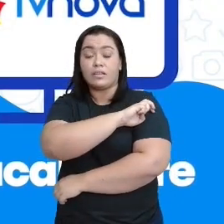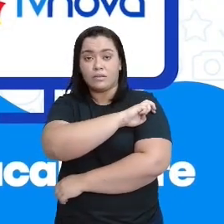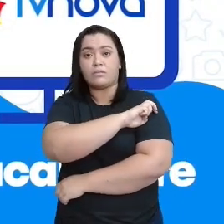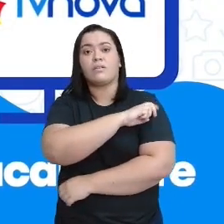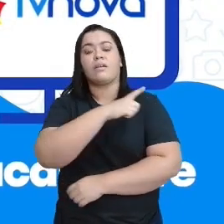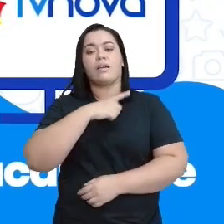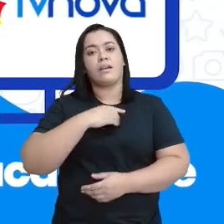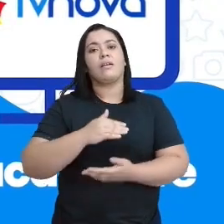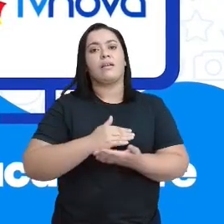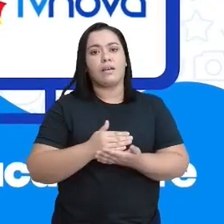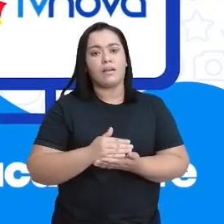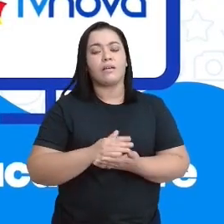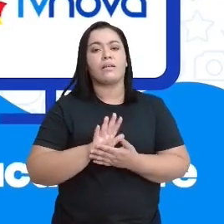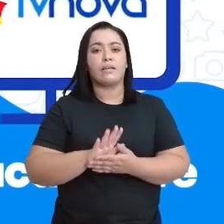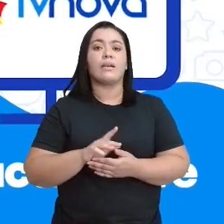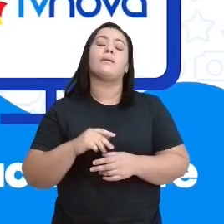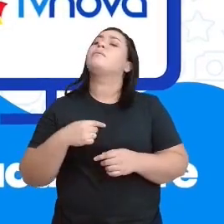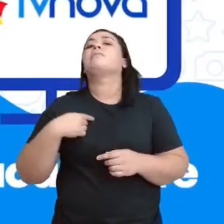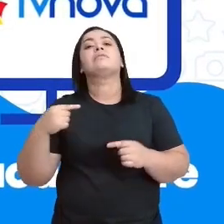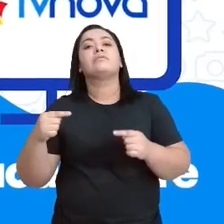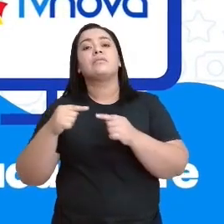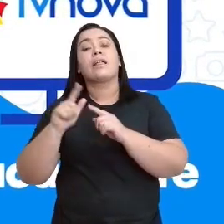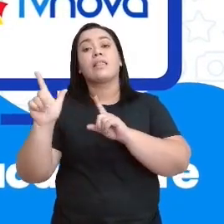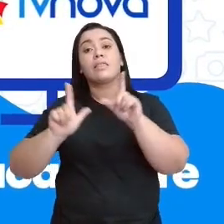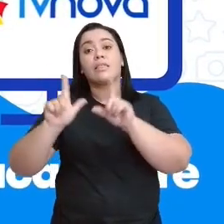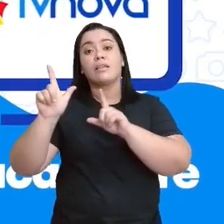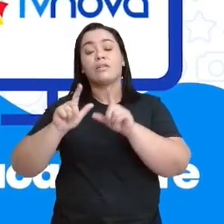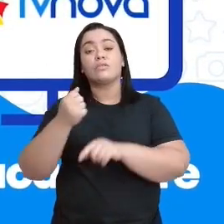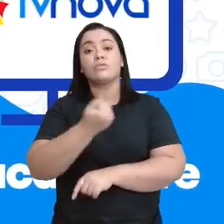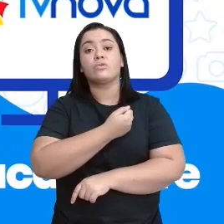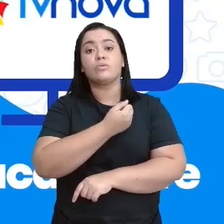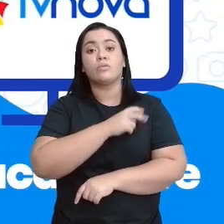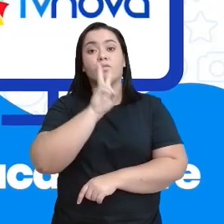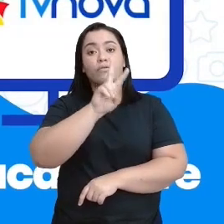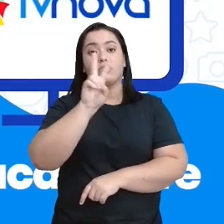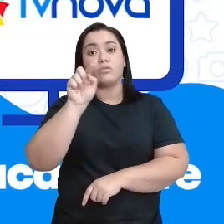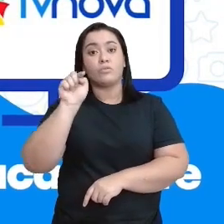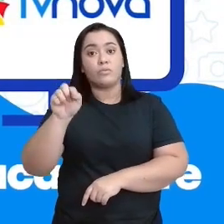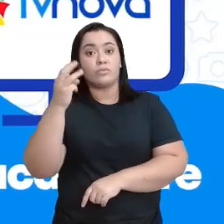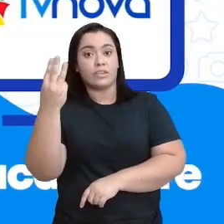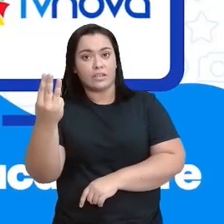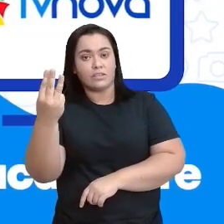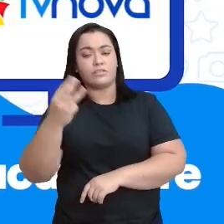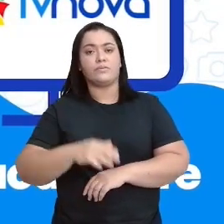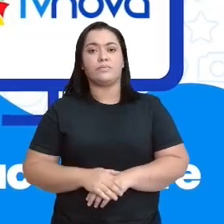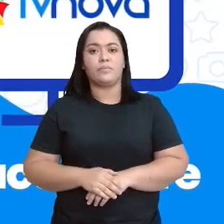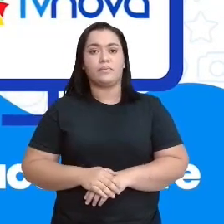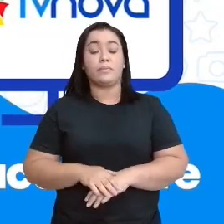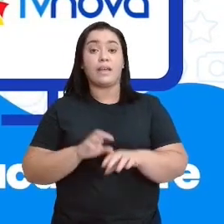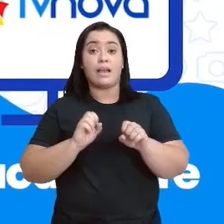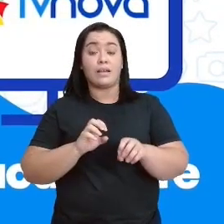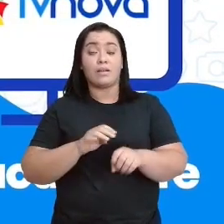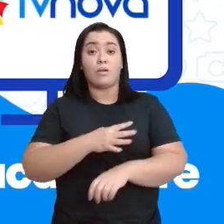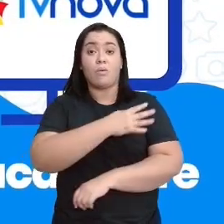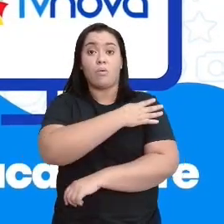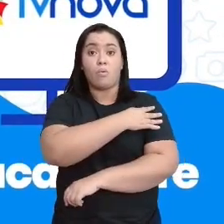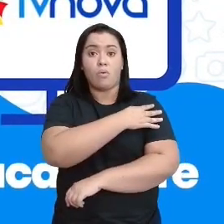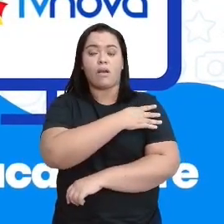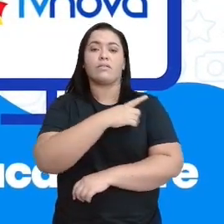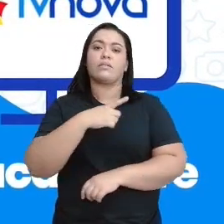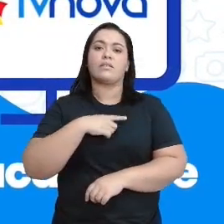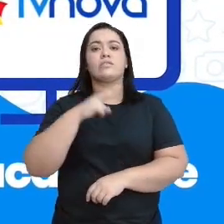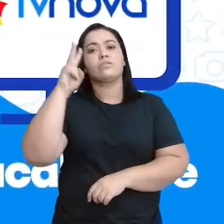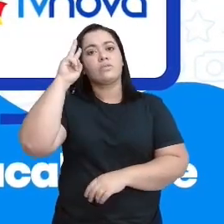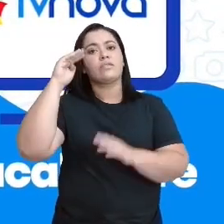anos iniciais, irão sintonizar a TV Nova no canal 22.3. As aulas do quarto ano são exibidas de